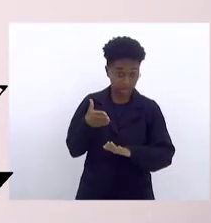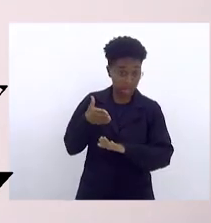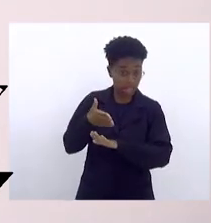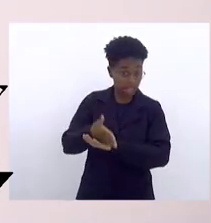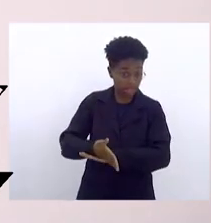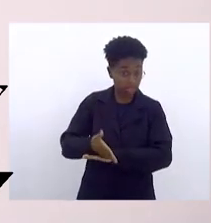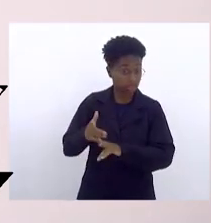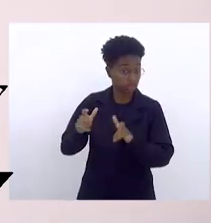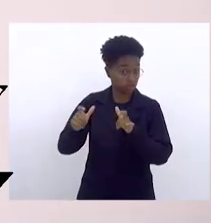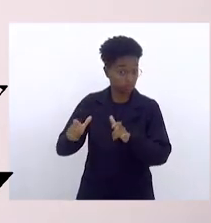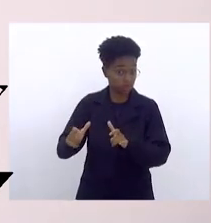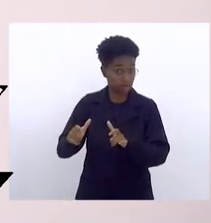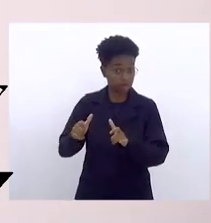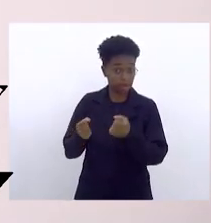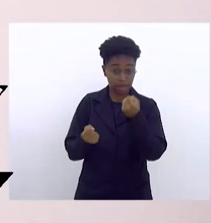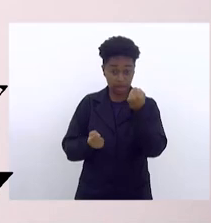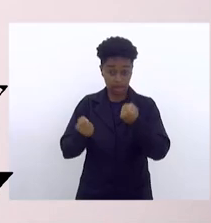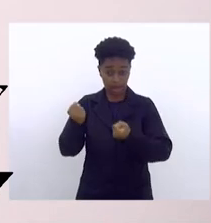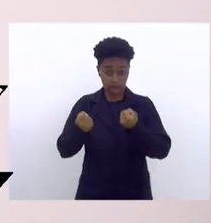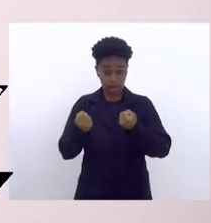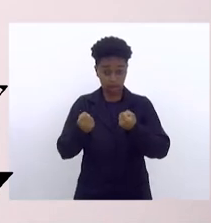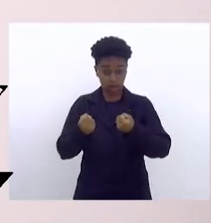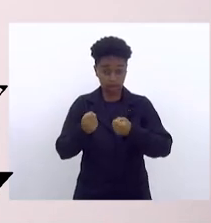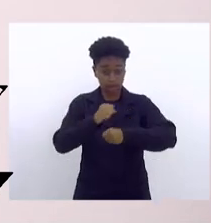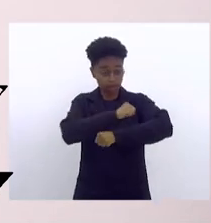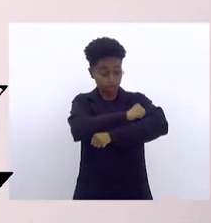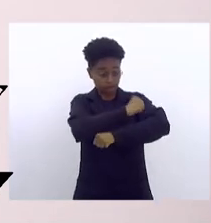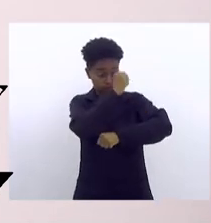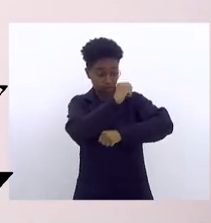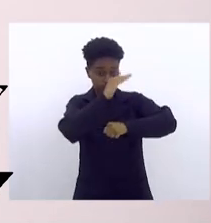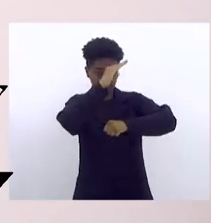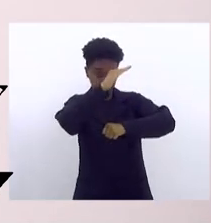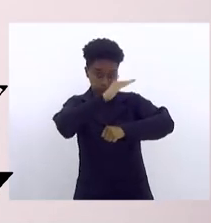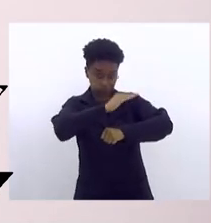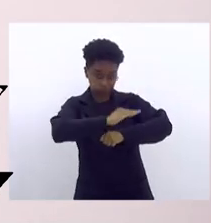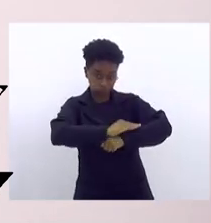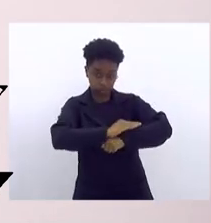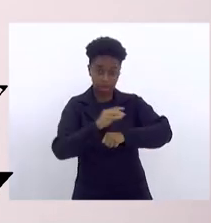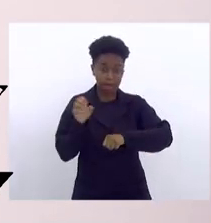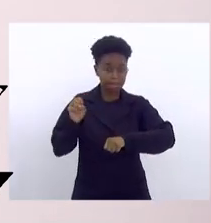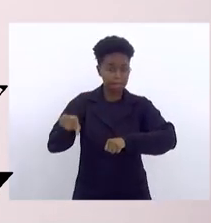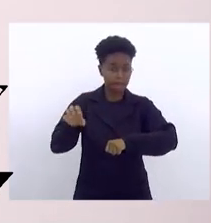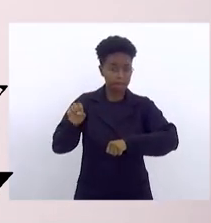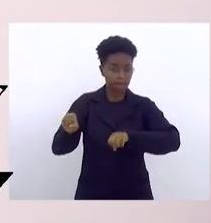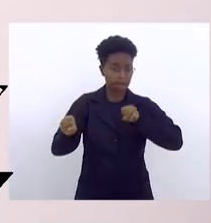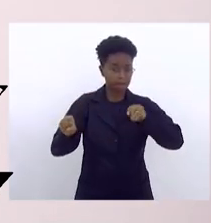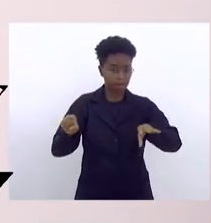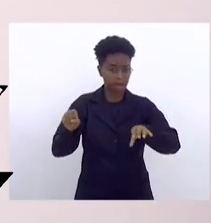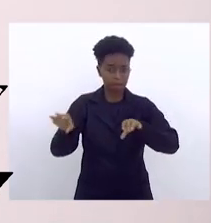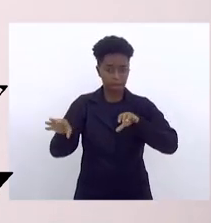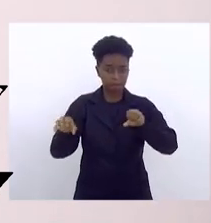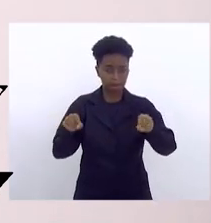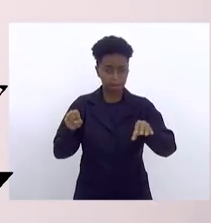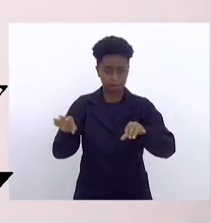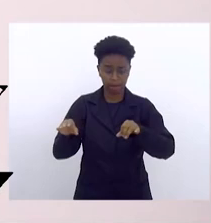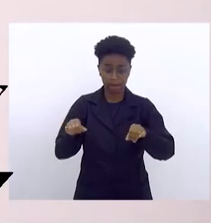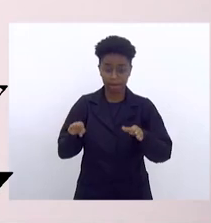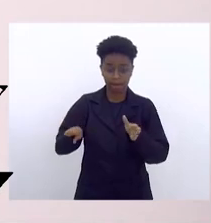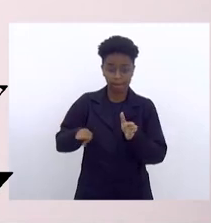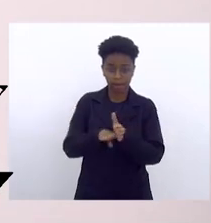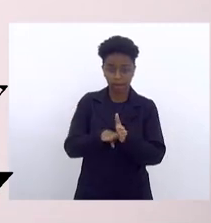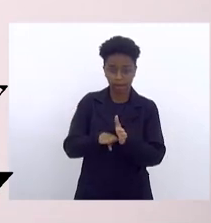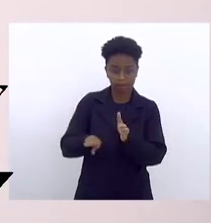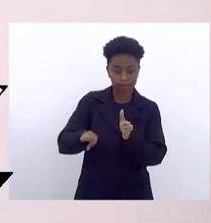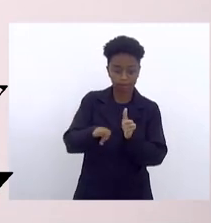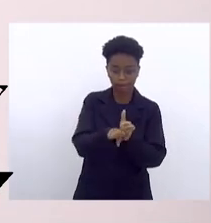com seu carro abaixa todos os vidros liga o pisca alerta para em várias barricadas